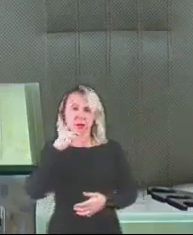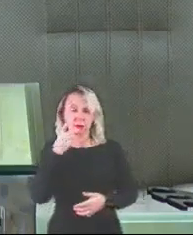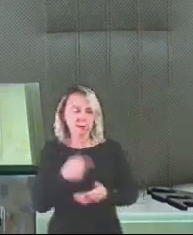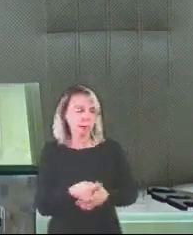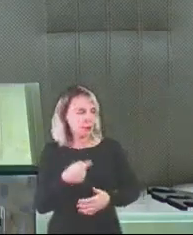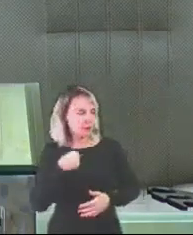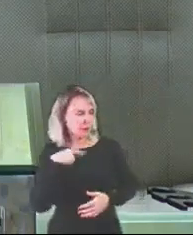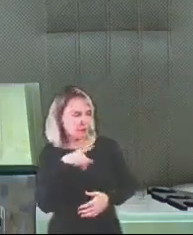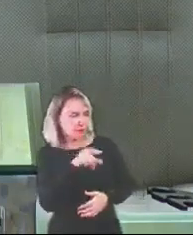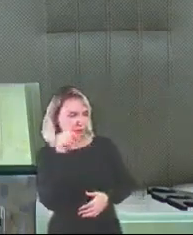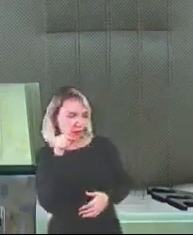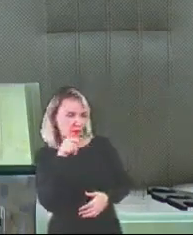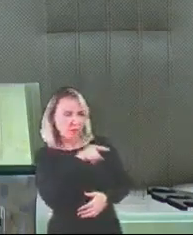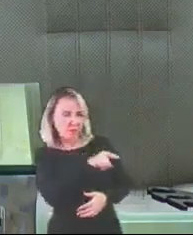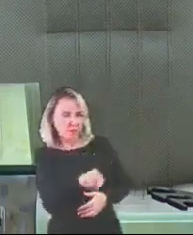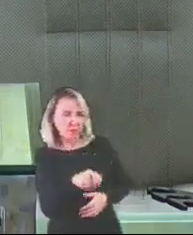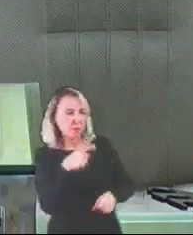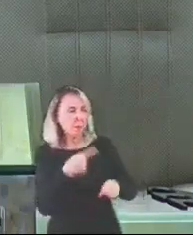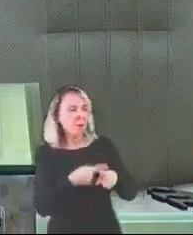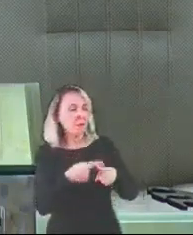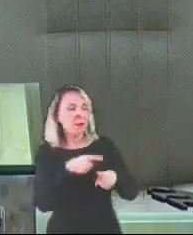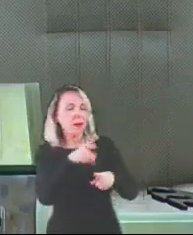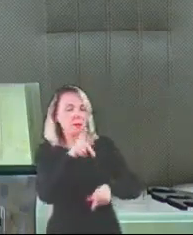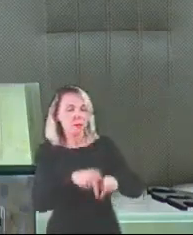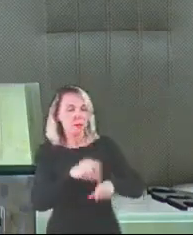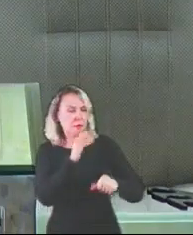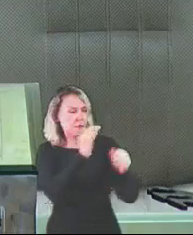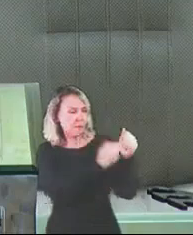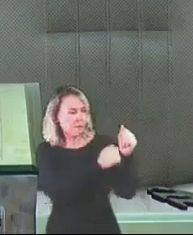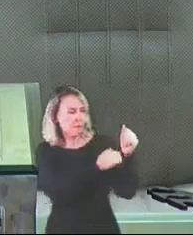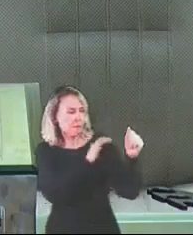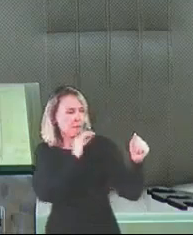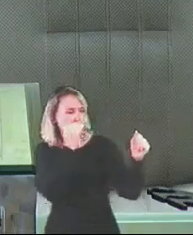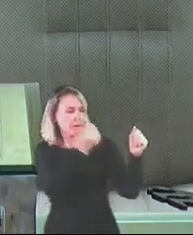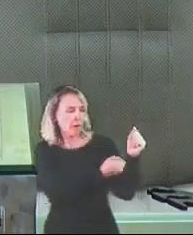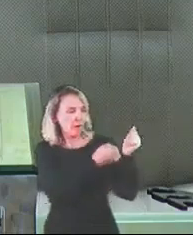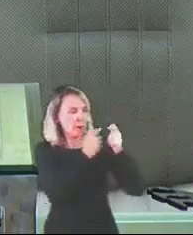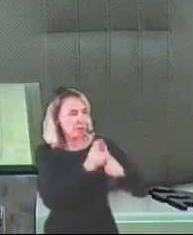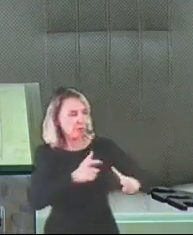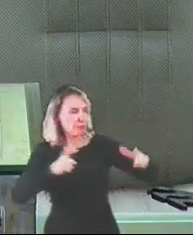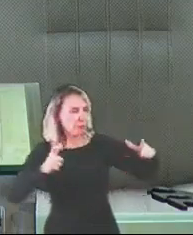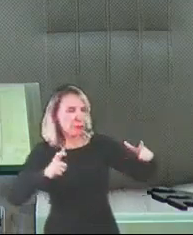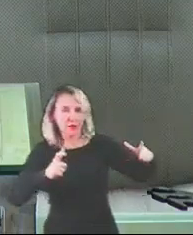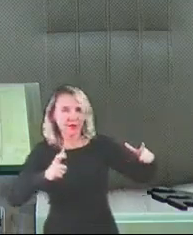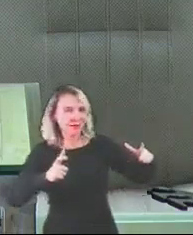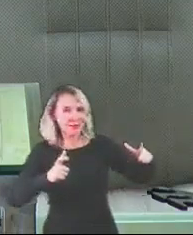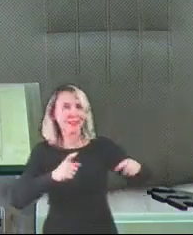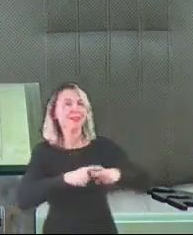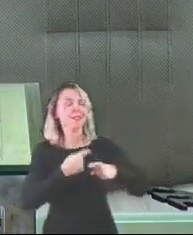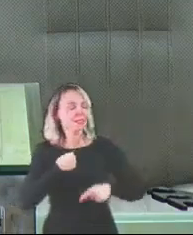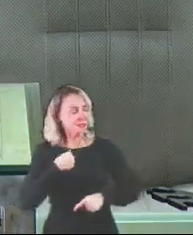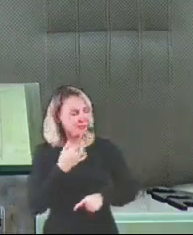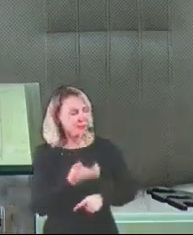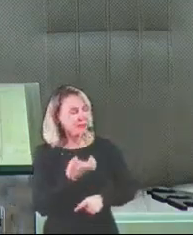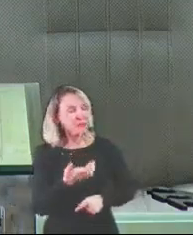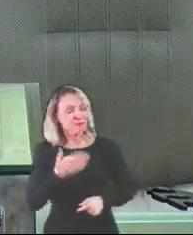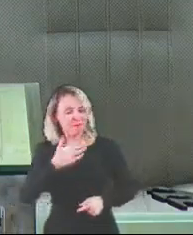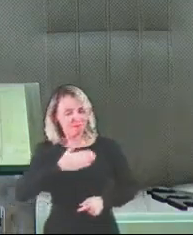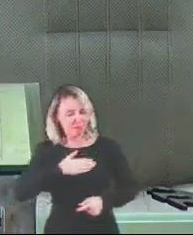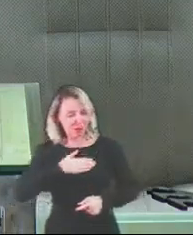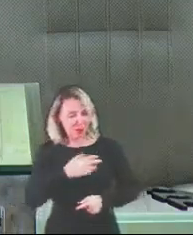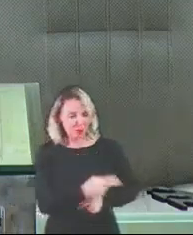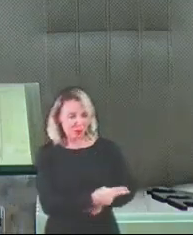porque vocês eram um povo forte, nem um povo grande sobremaneira, mas eu queria colocar o meu nome no meio